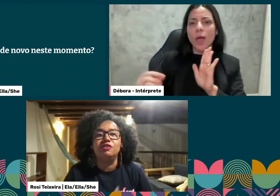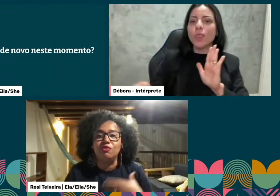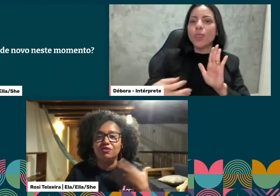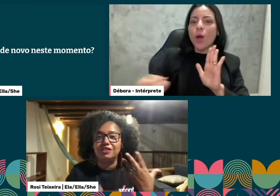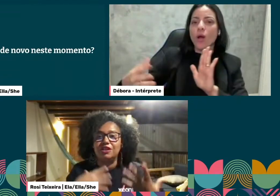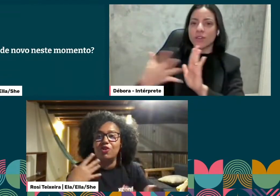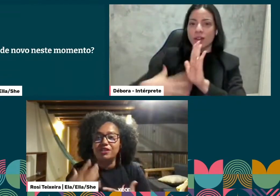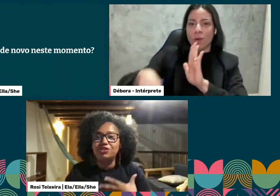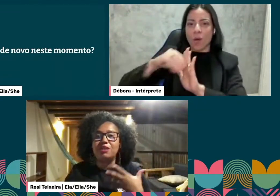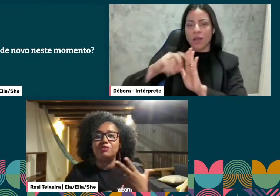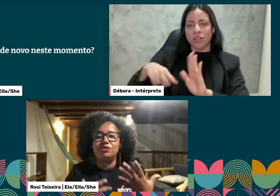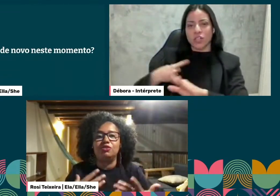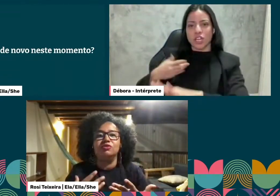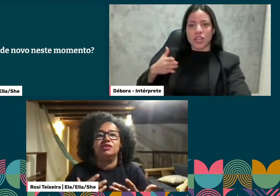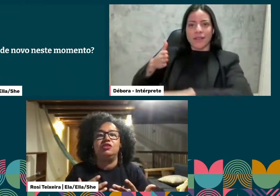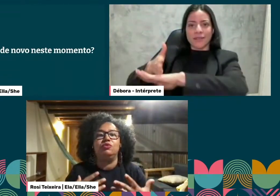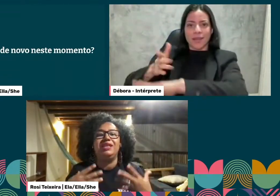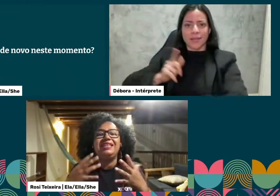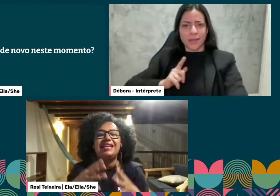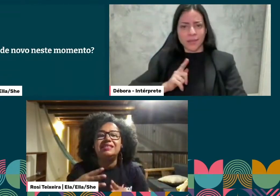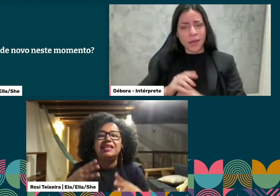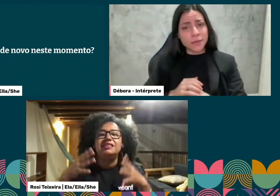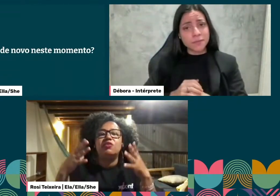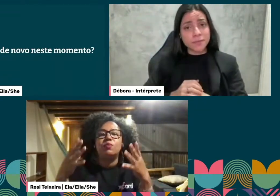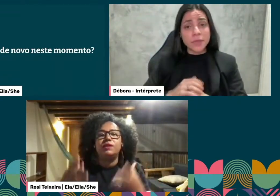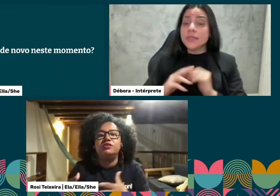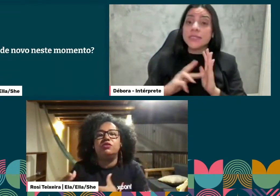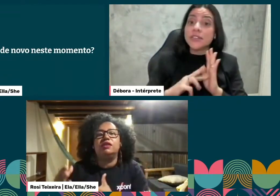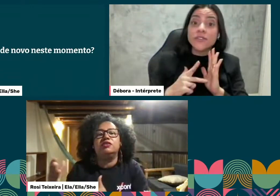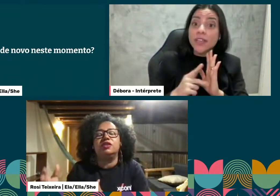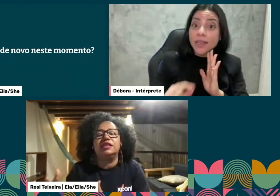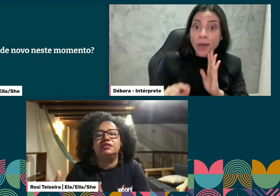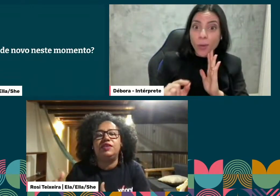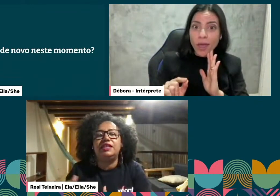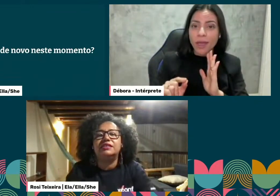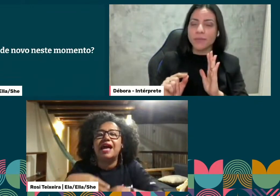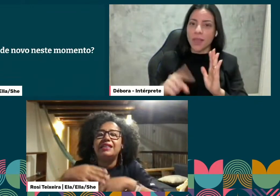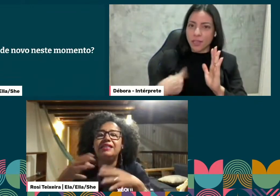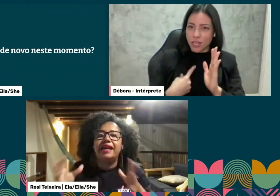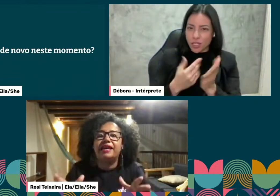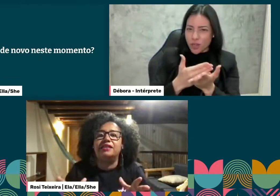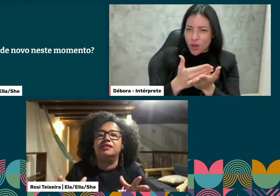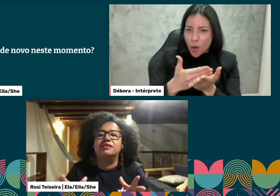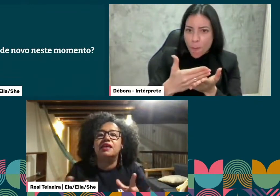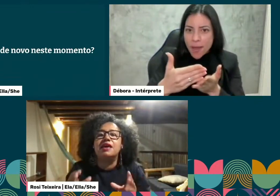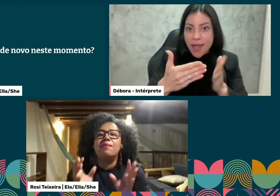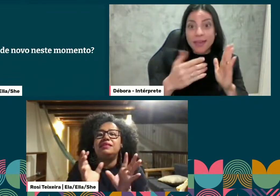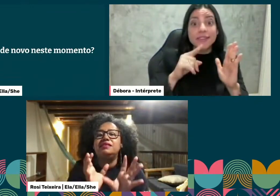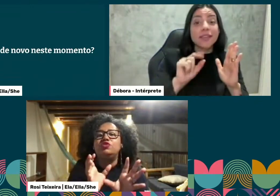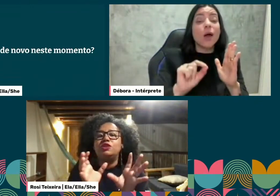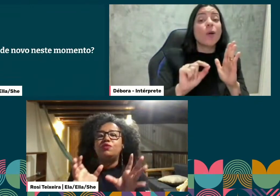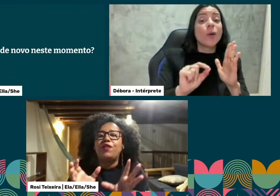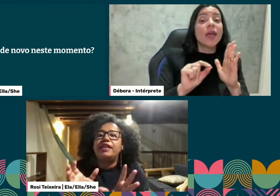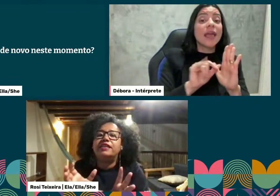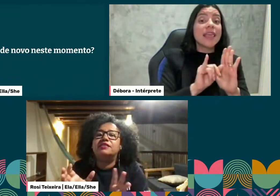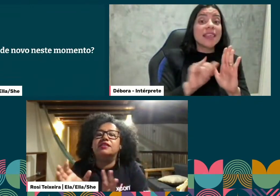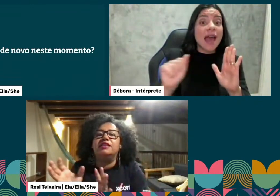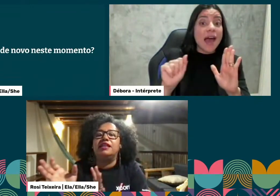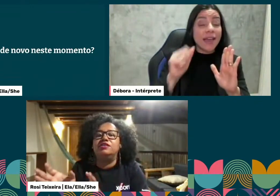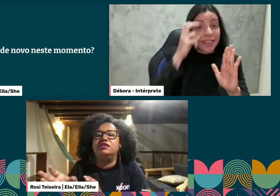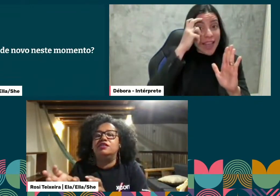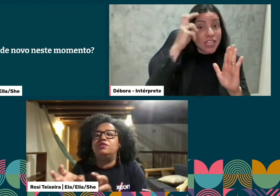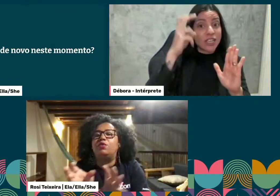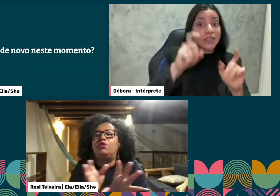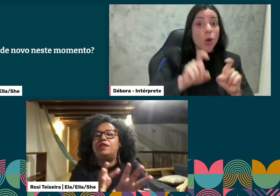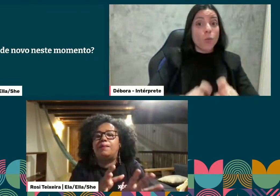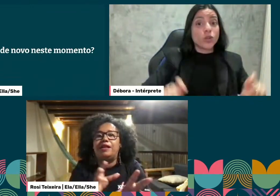acessando. Ou seja, nós estamos introduzindo inteligência computacional nas nossas vidas há décadas, mas existe uma diferença